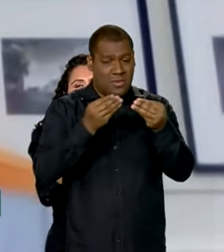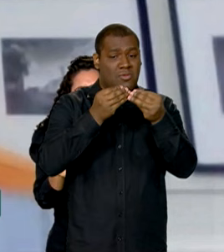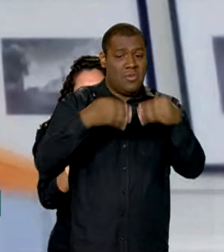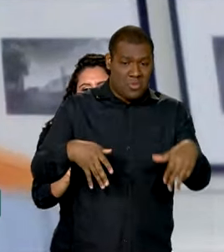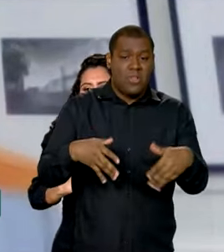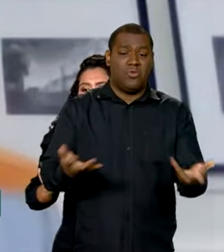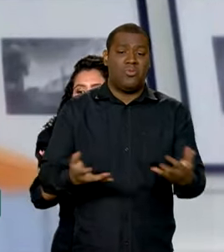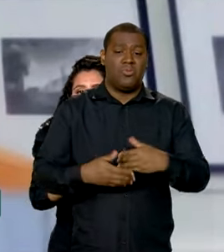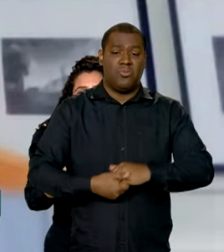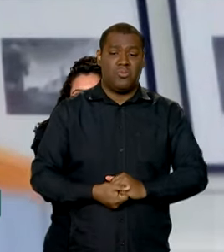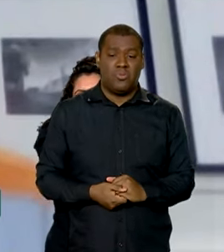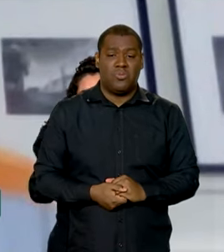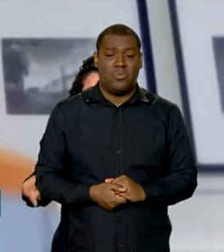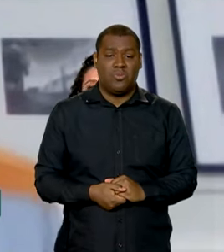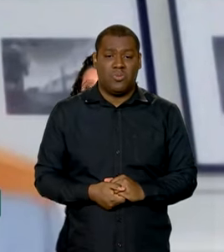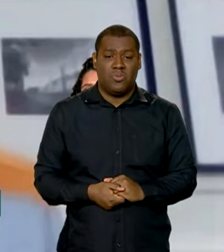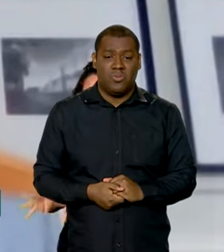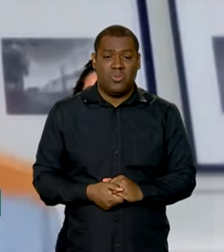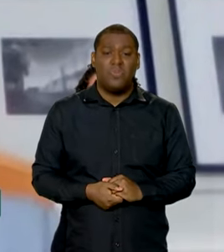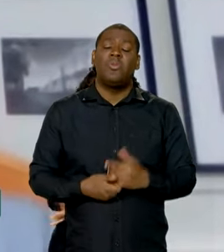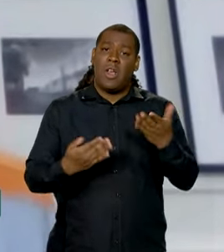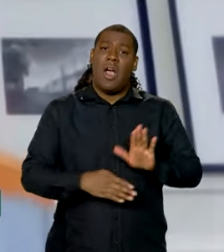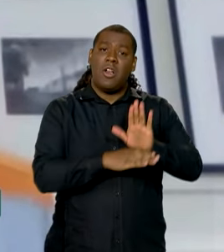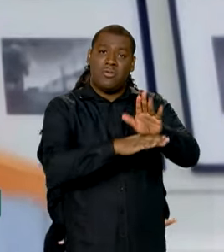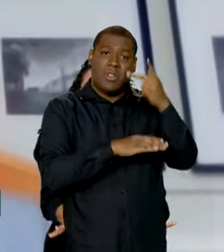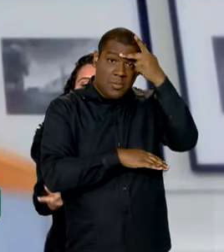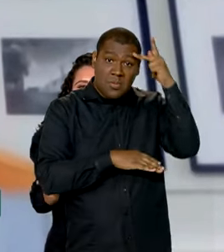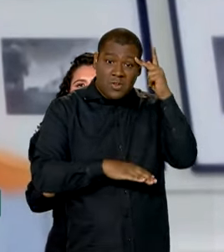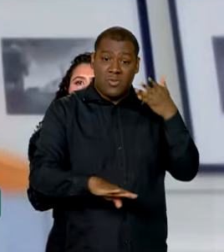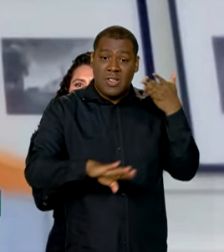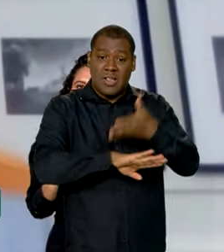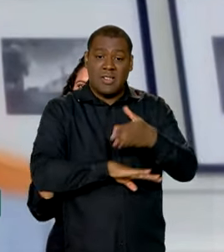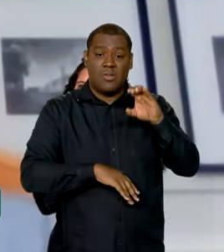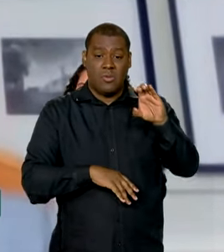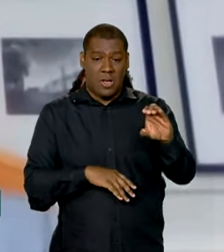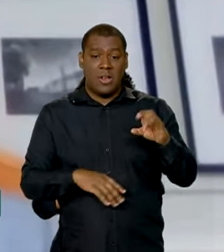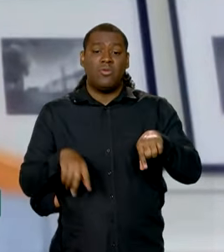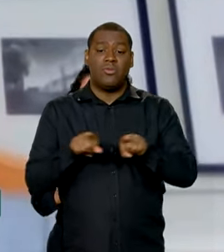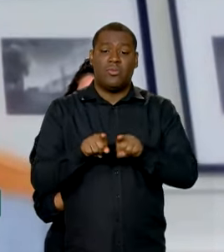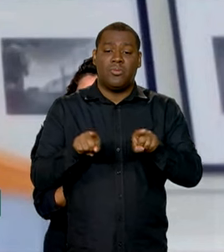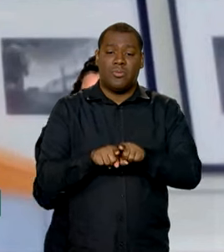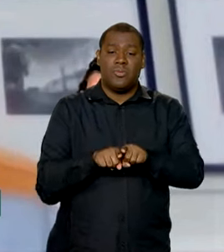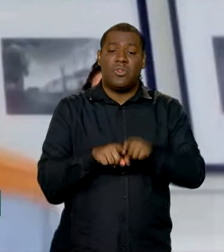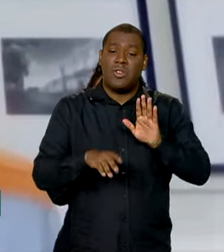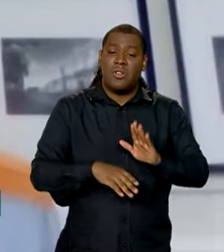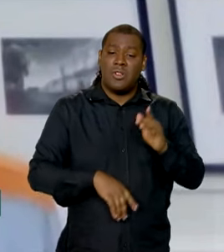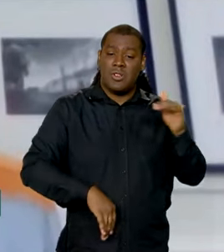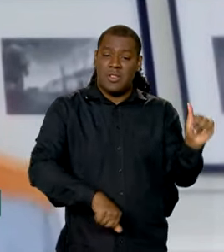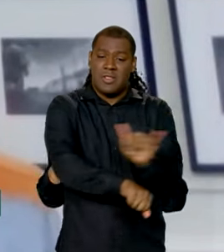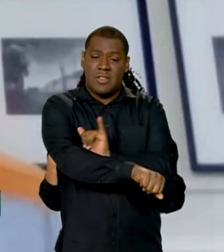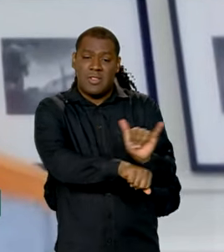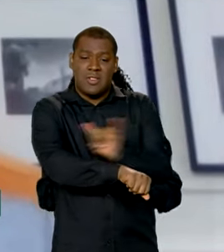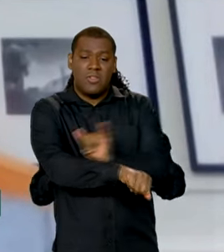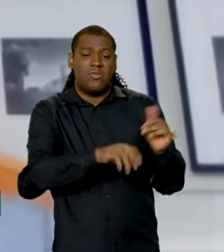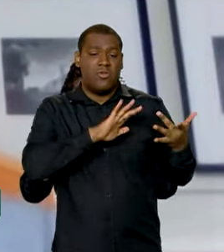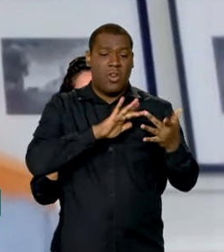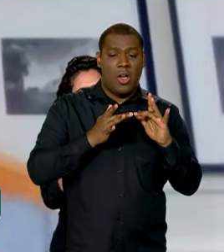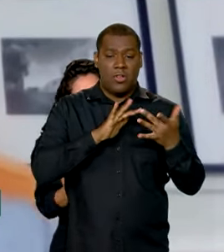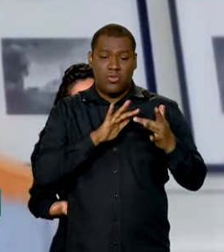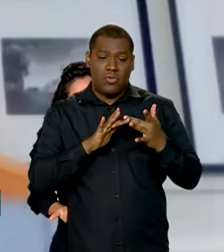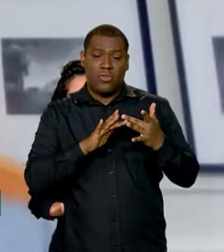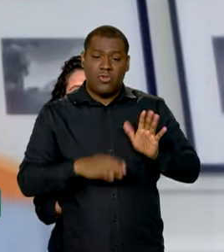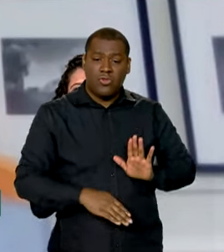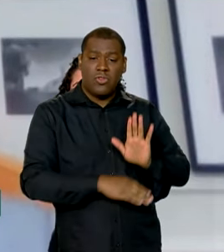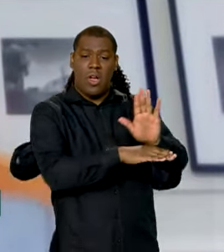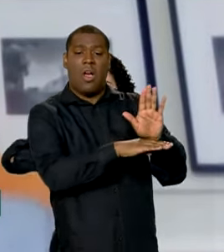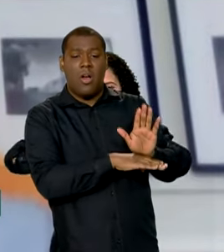atingidas. Então, além de oferecermos o crédito subsidiado, vamos ter que ajudar aí com ferramentas que serão necessárias a